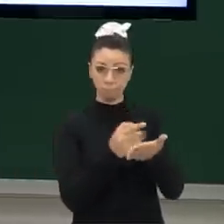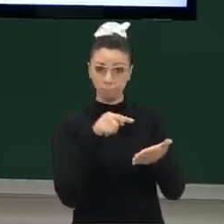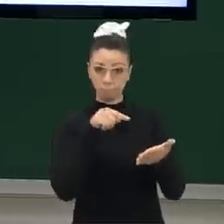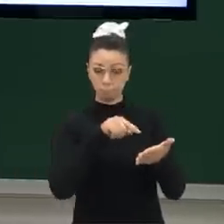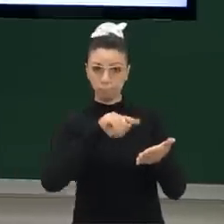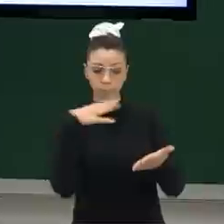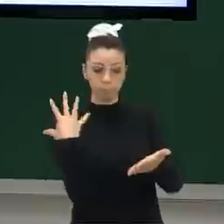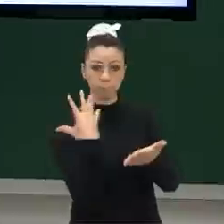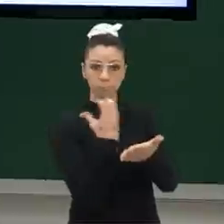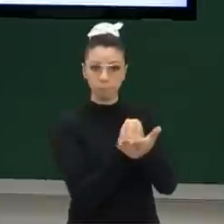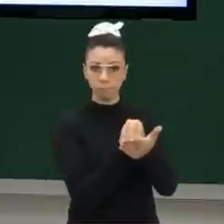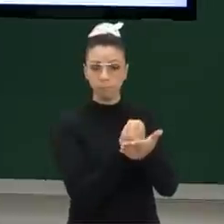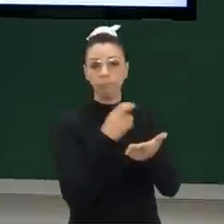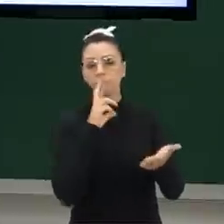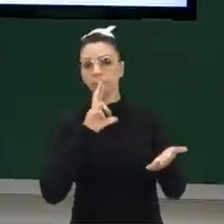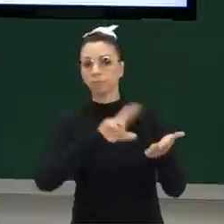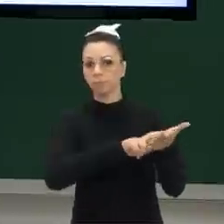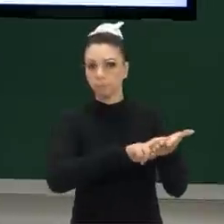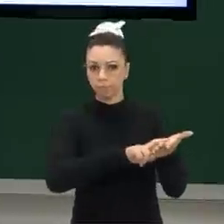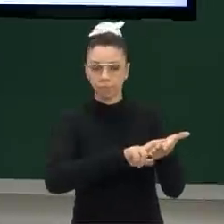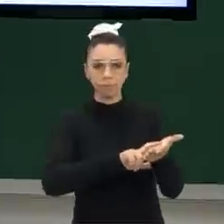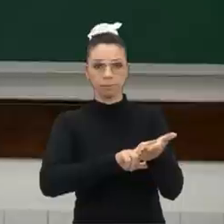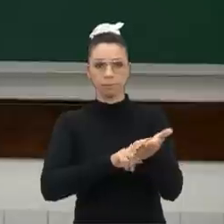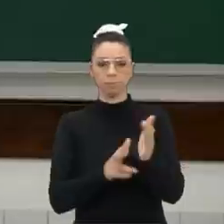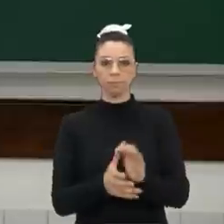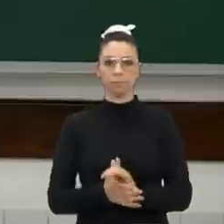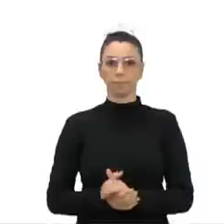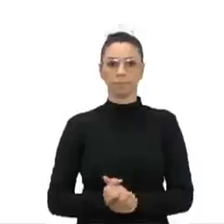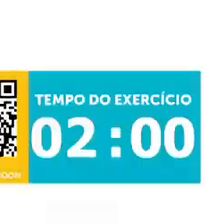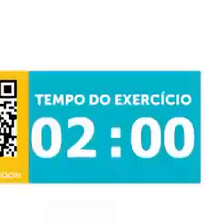você registra essas três questões.